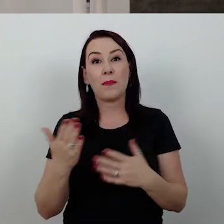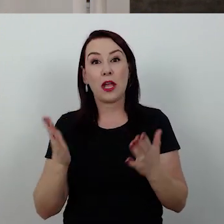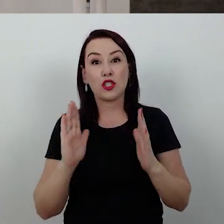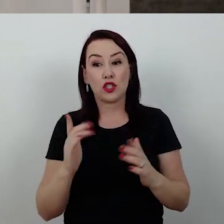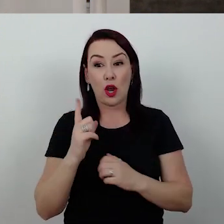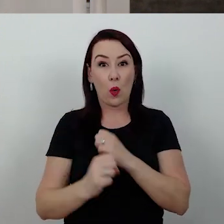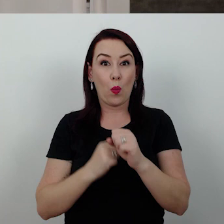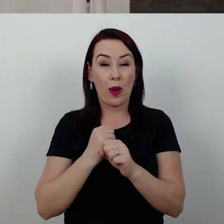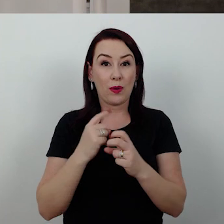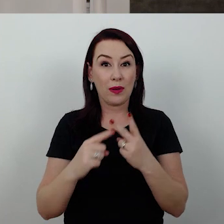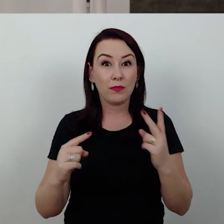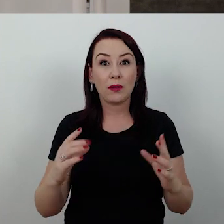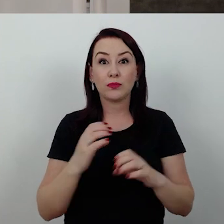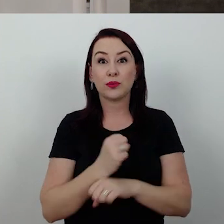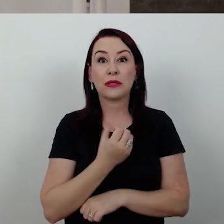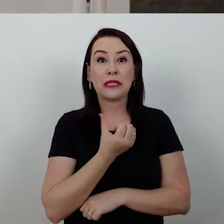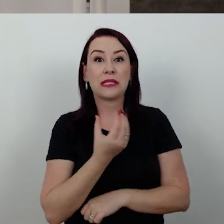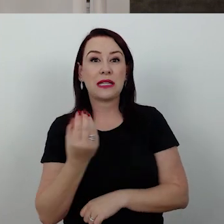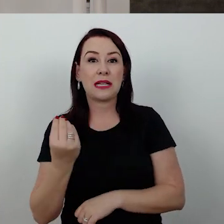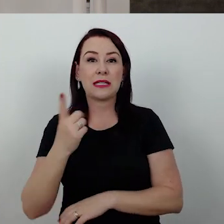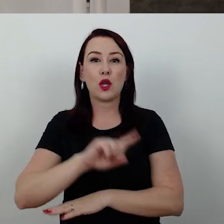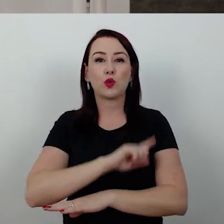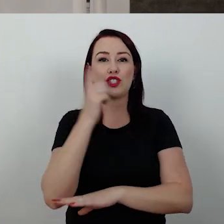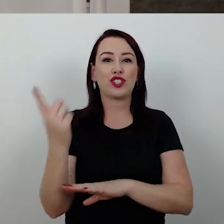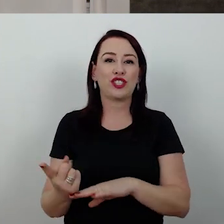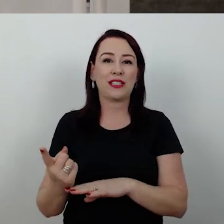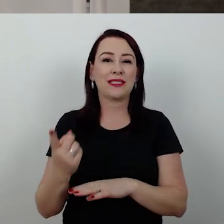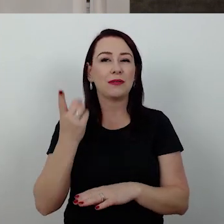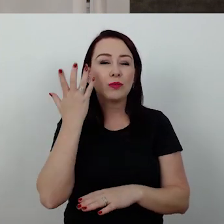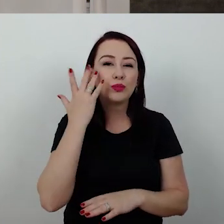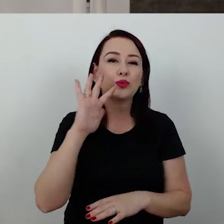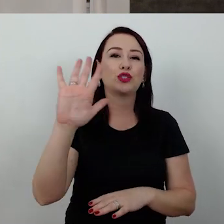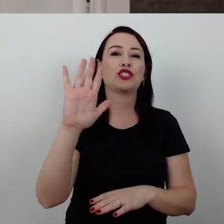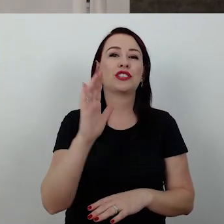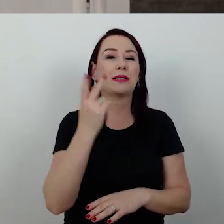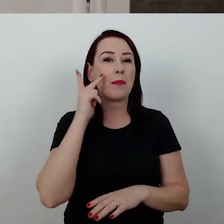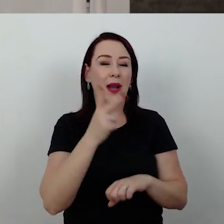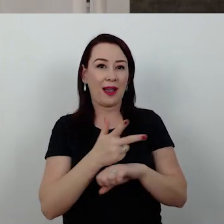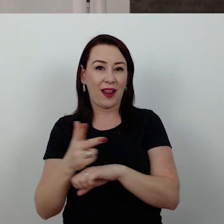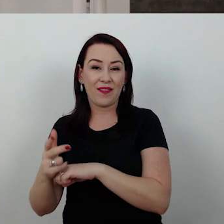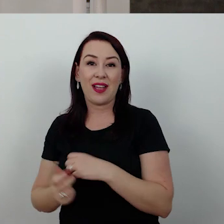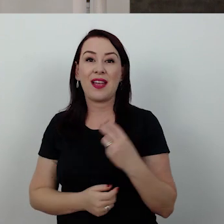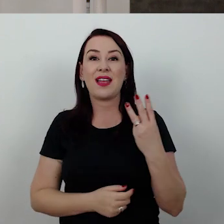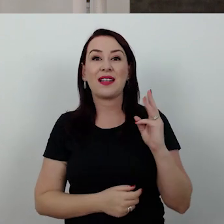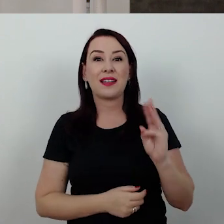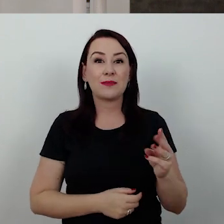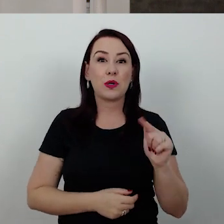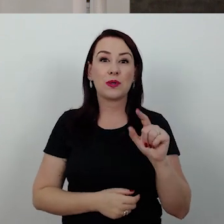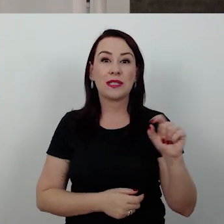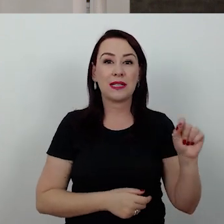mas a gente, com esse 1 ano e meio, já autorizamos mais de 600 diárias em Belo Horizonte, enfim, mais